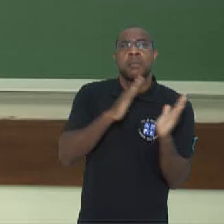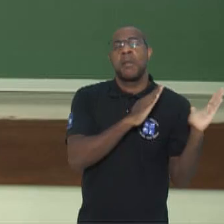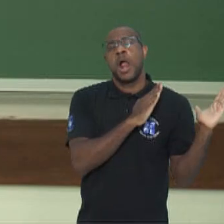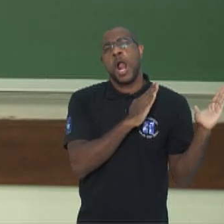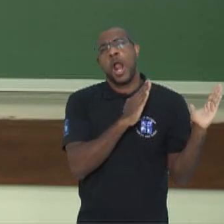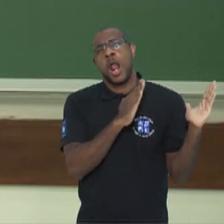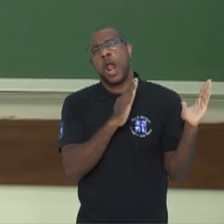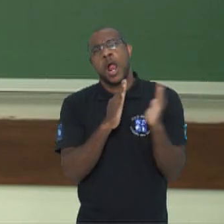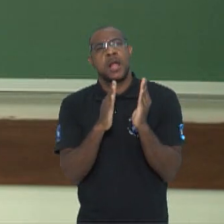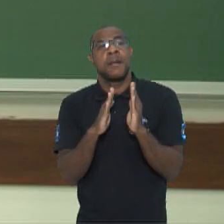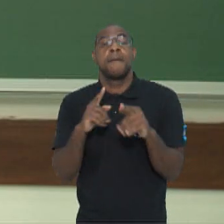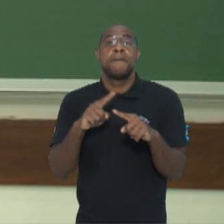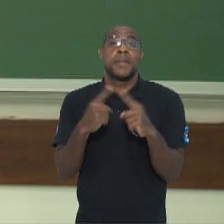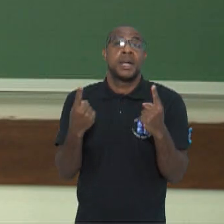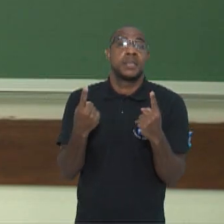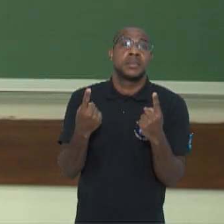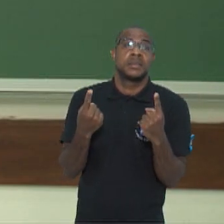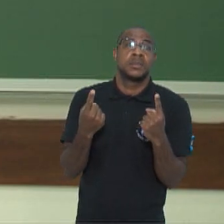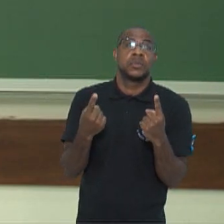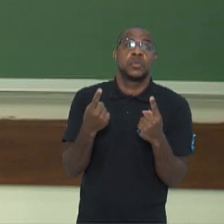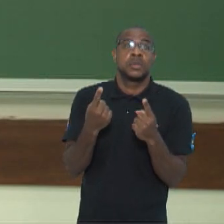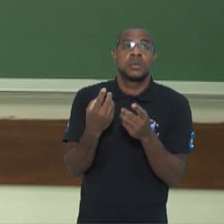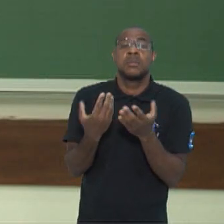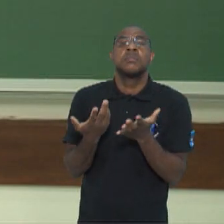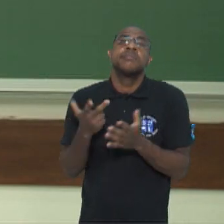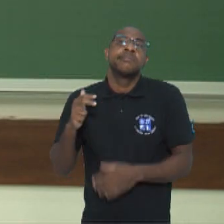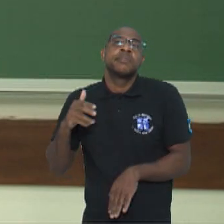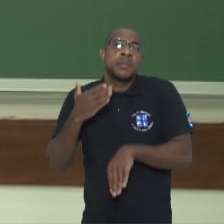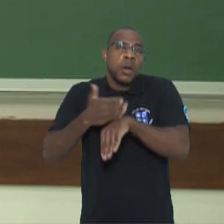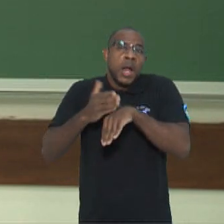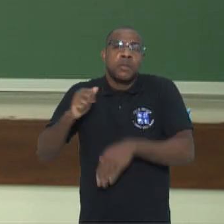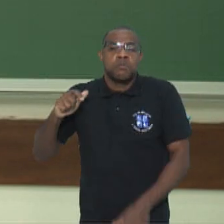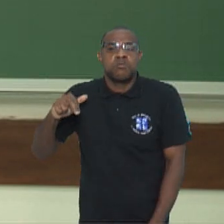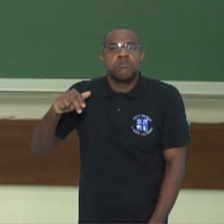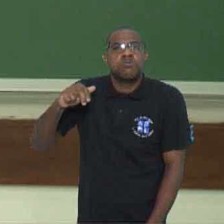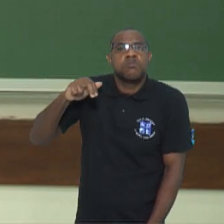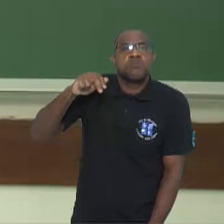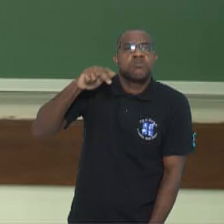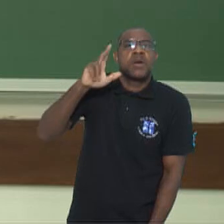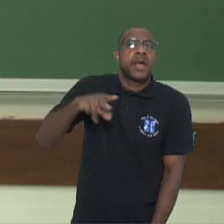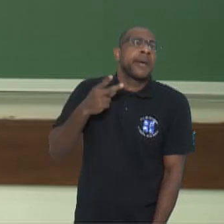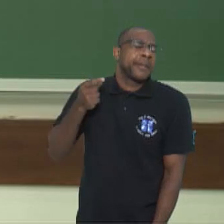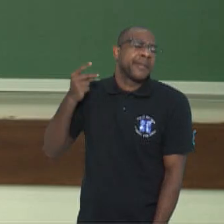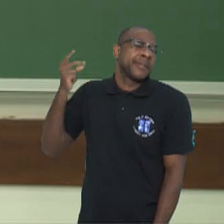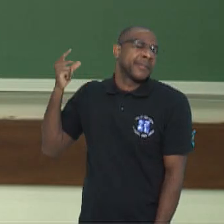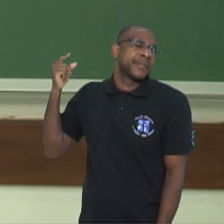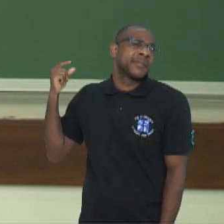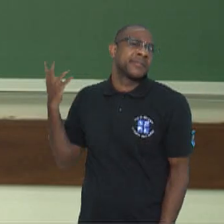tempo, mas o ato de subir montanhas é uma prática muito antiga.